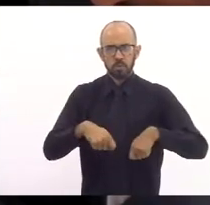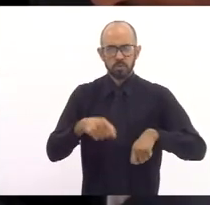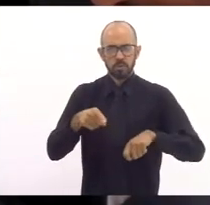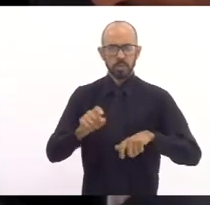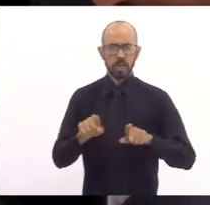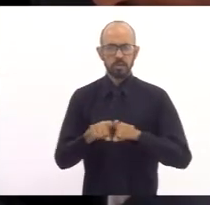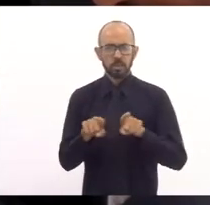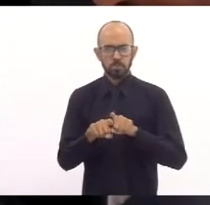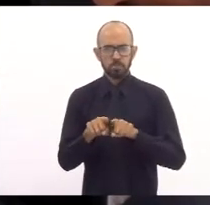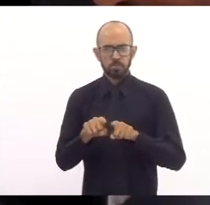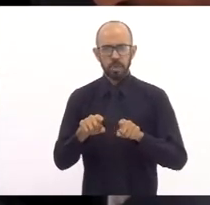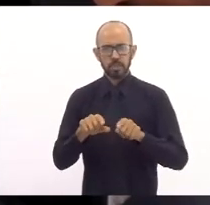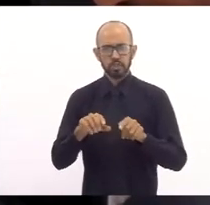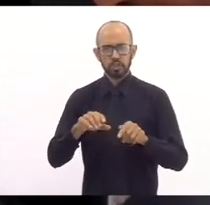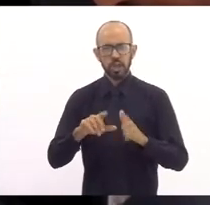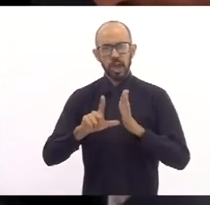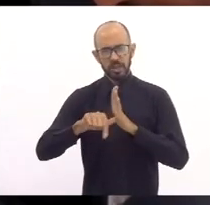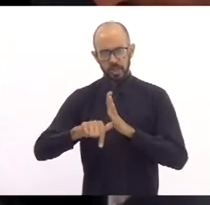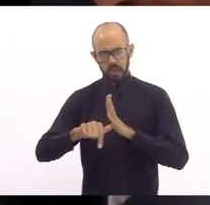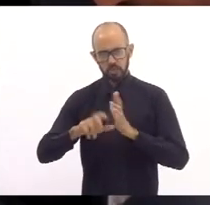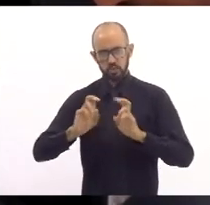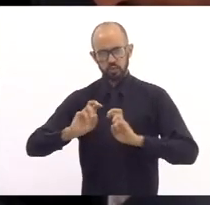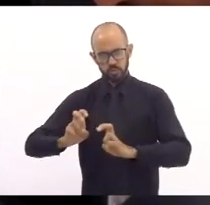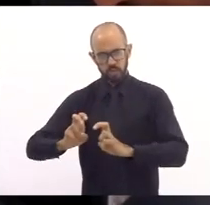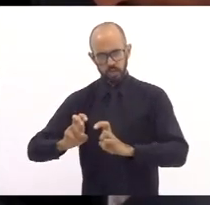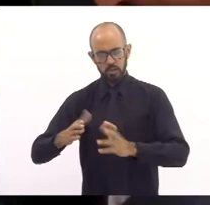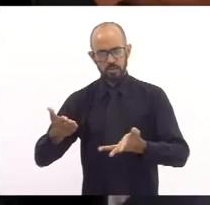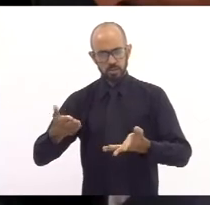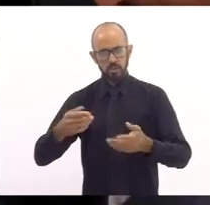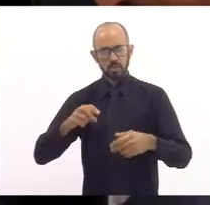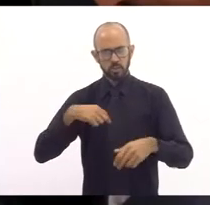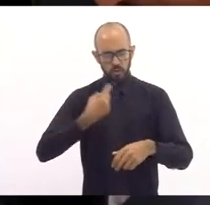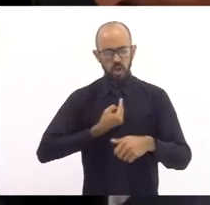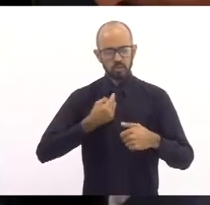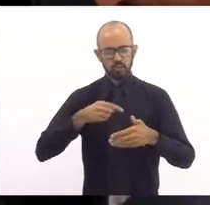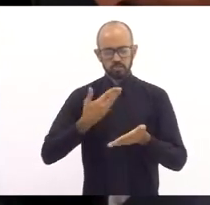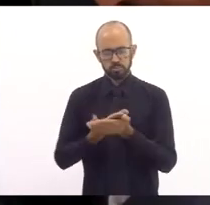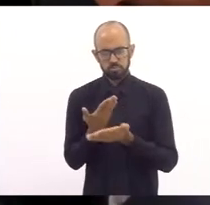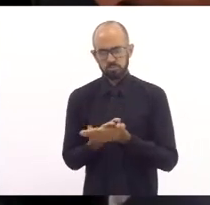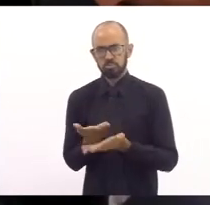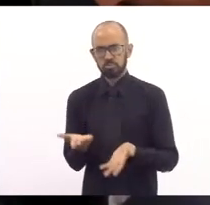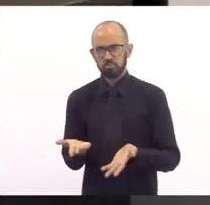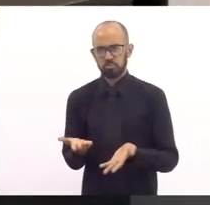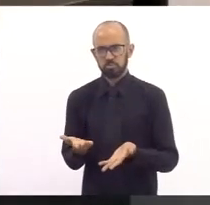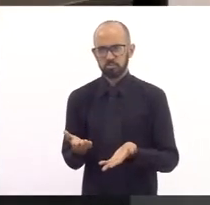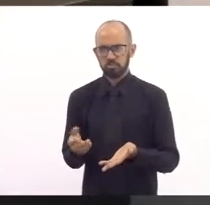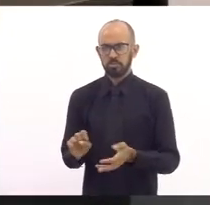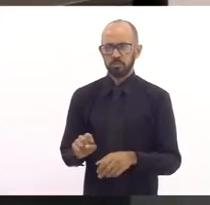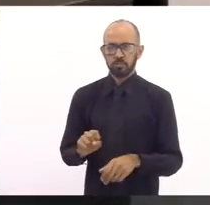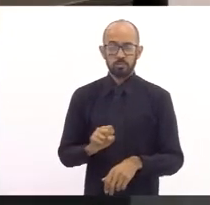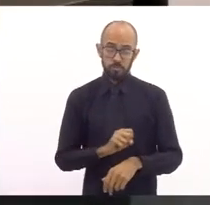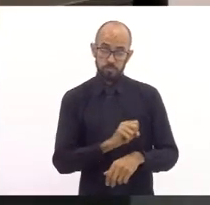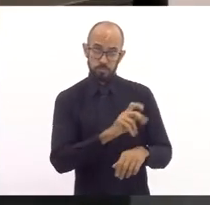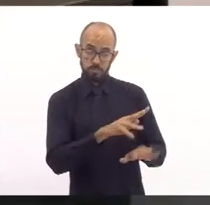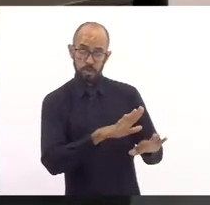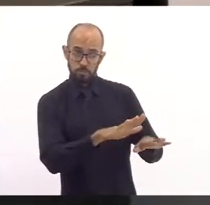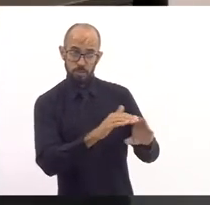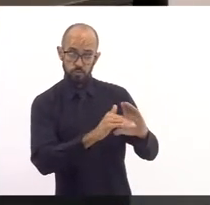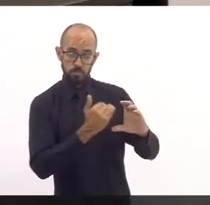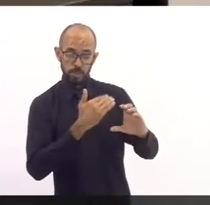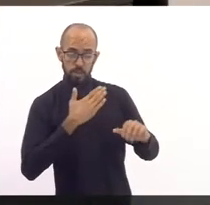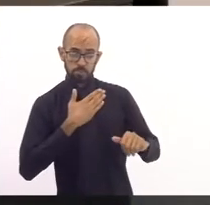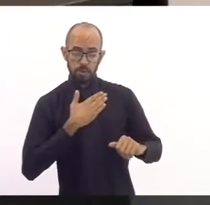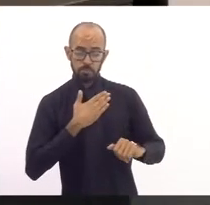elementos que estão concatenados e que nós estamos levantando cada um deles detalhadamente. Você está levando em conta o que foi encaminhado pela Supervia, que foram